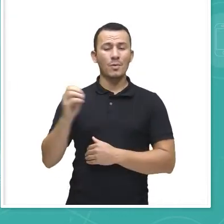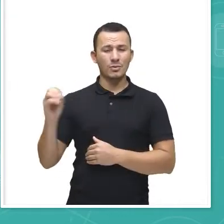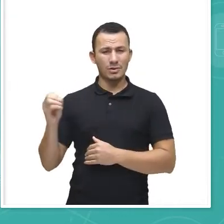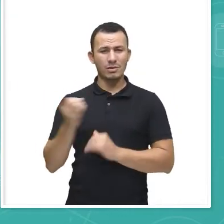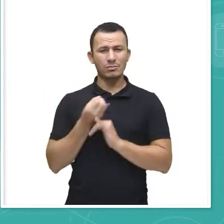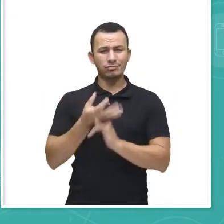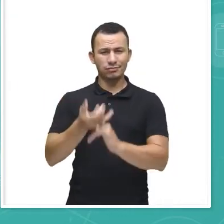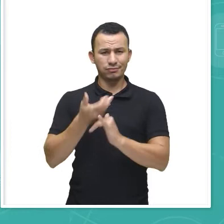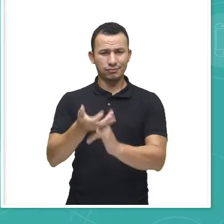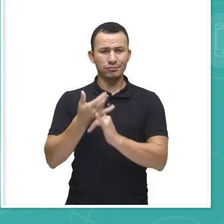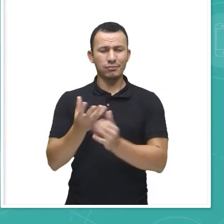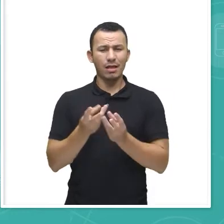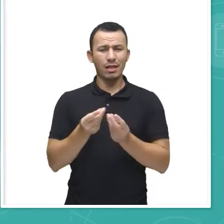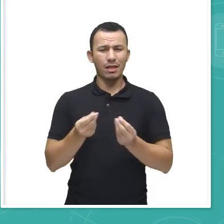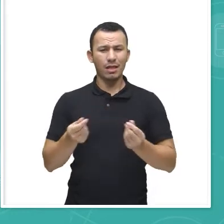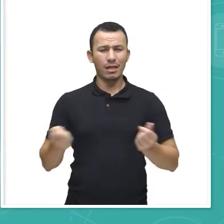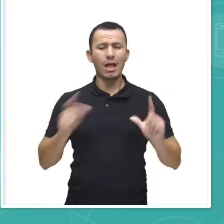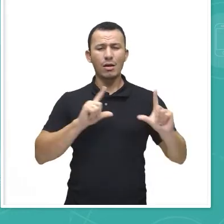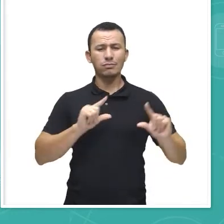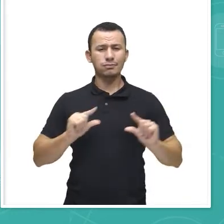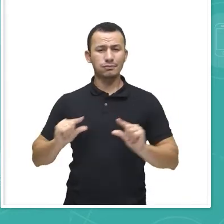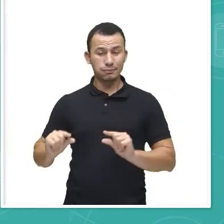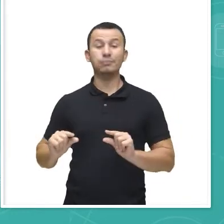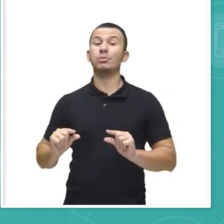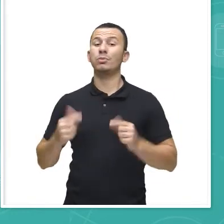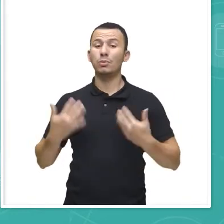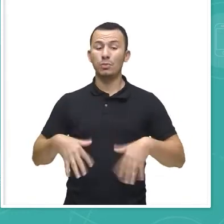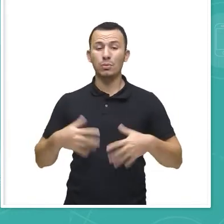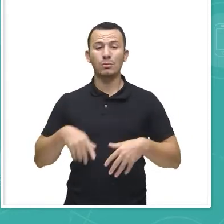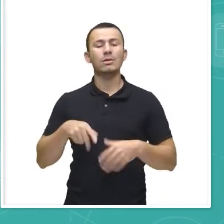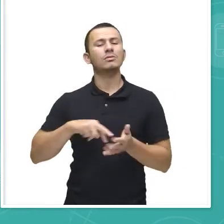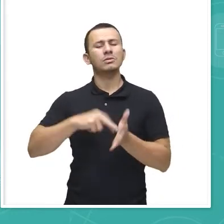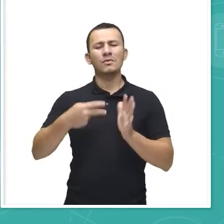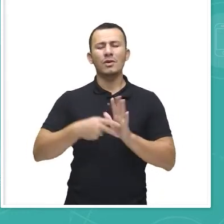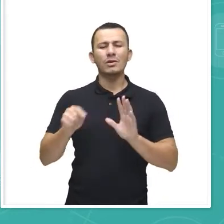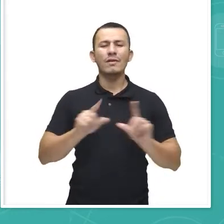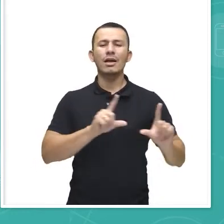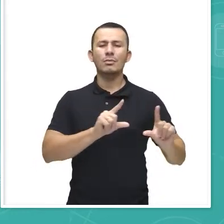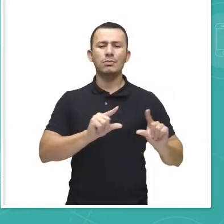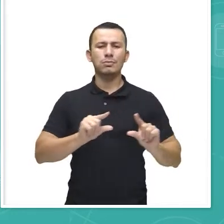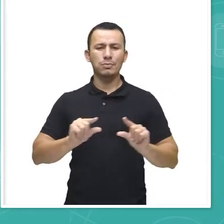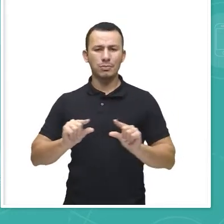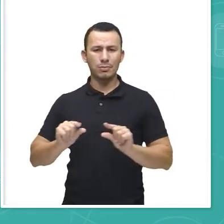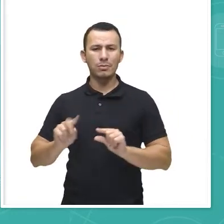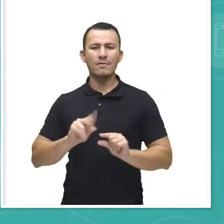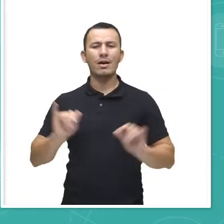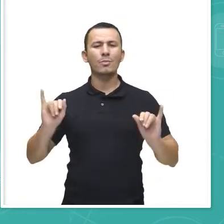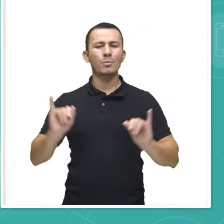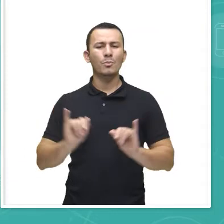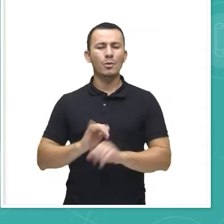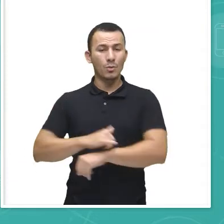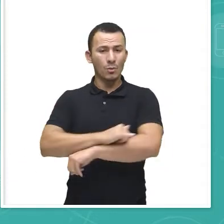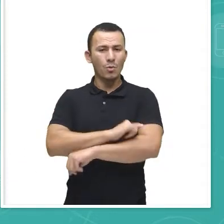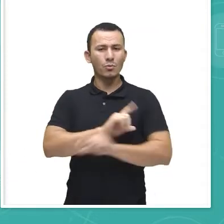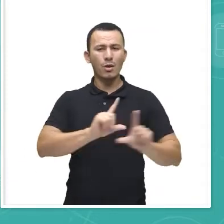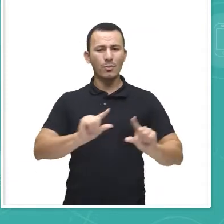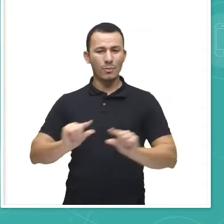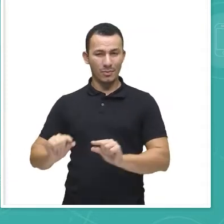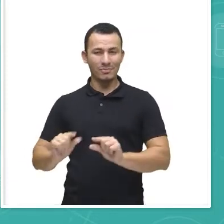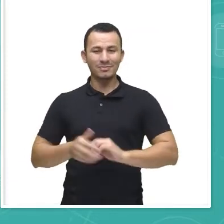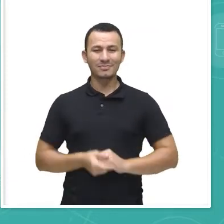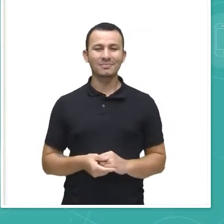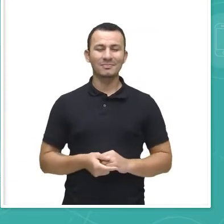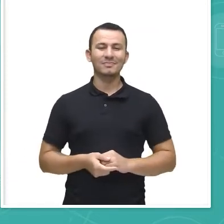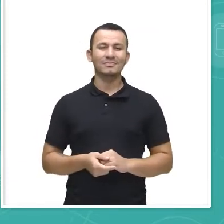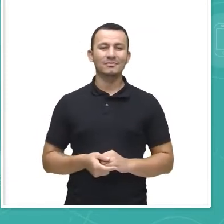é muito gasto calórico. Isso significa que você vai perder aí bastante gordurinhas.